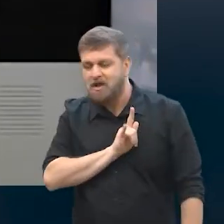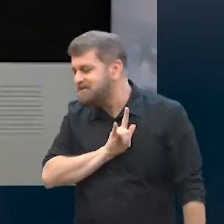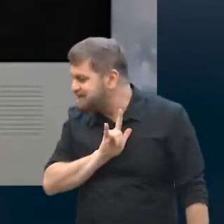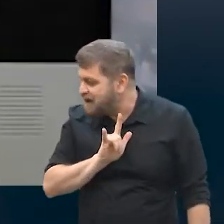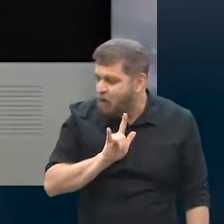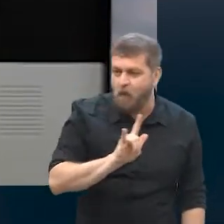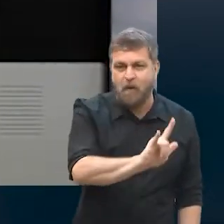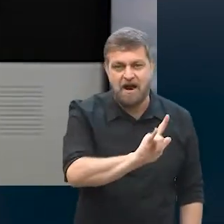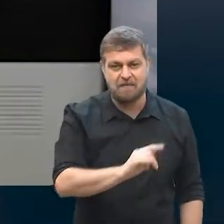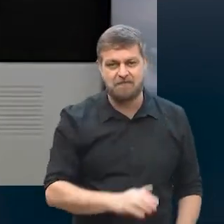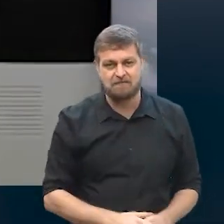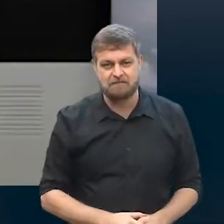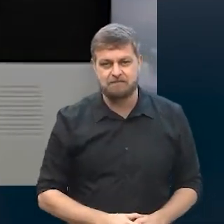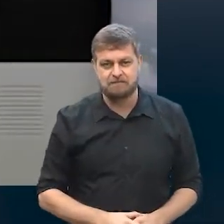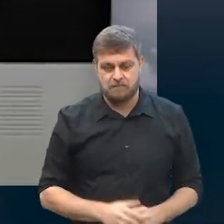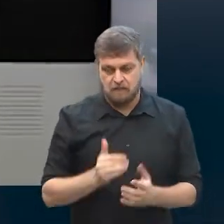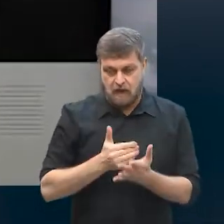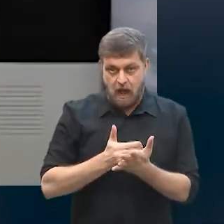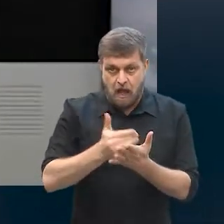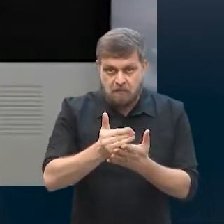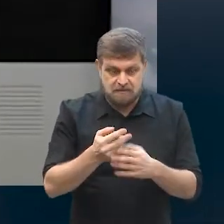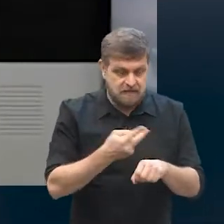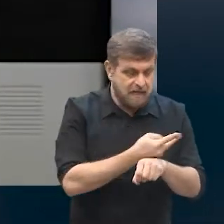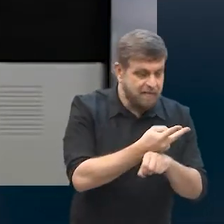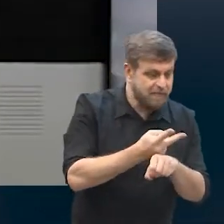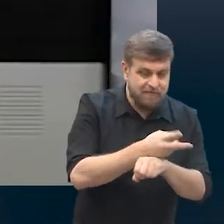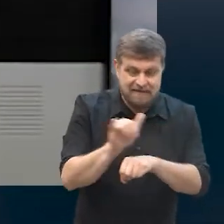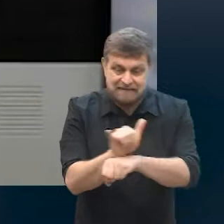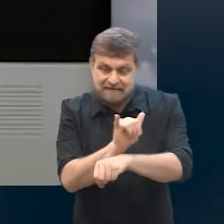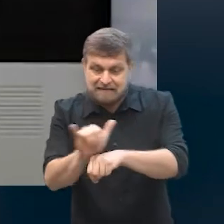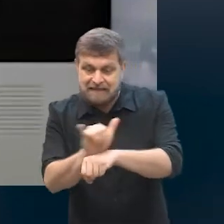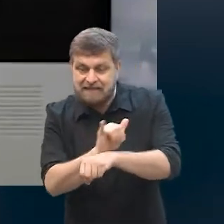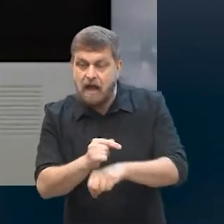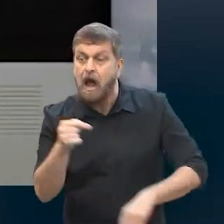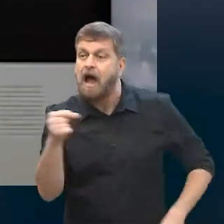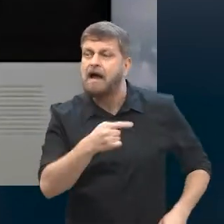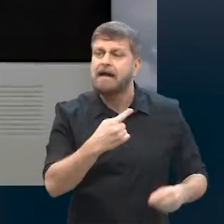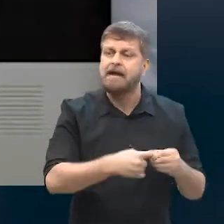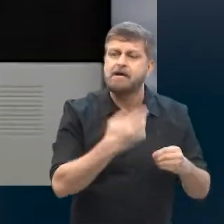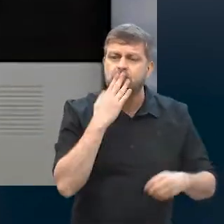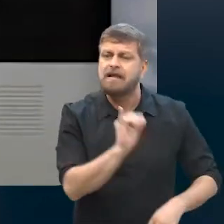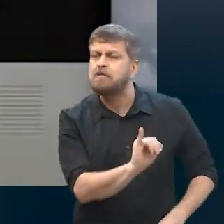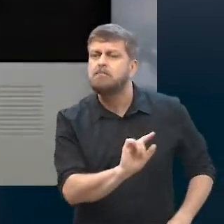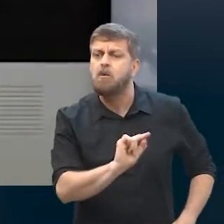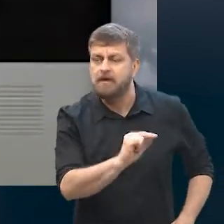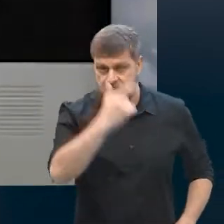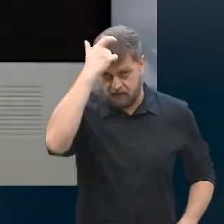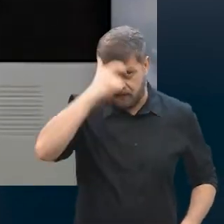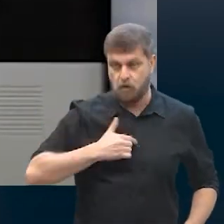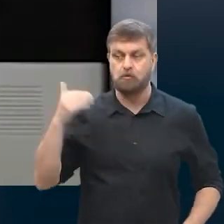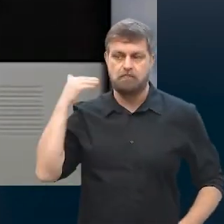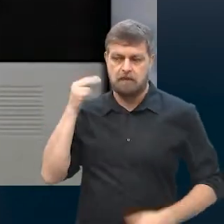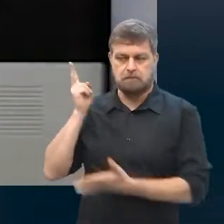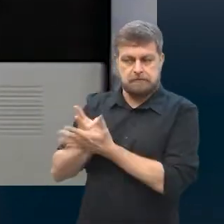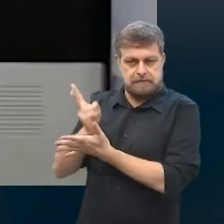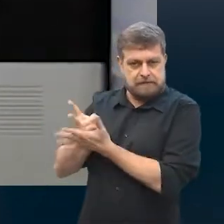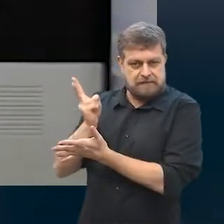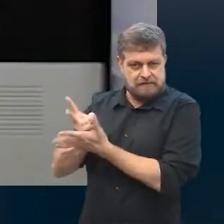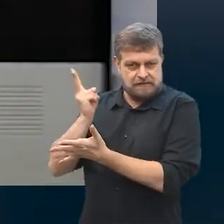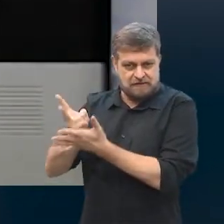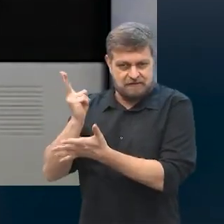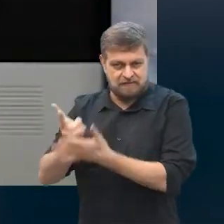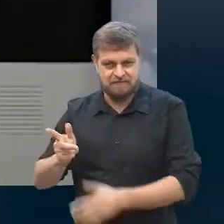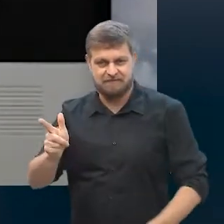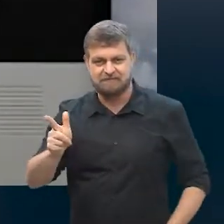aqui. E daí eu comecei a procurar alternativas. O que eu ia fazer em Indaiatuba? Na época eu ainda estava no banco. Então, tive